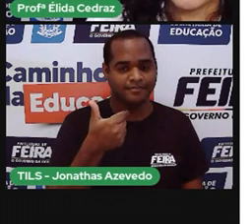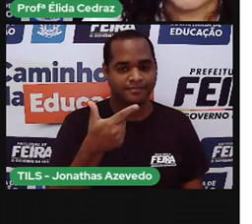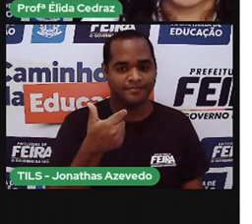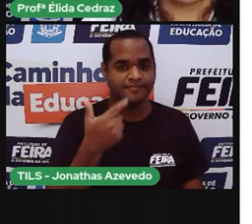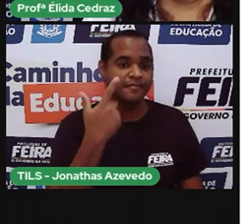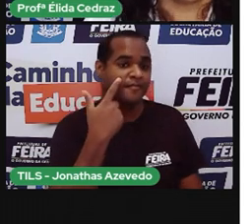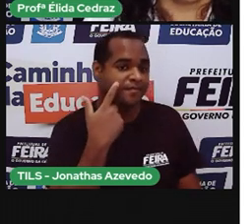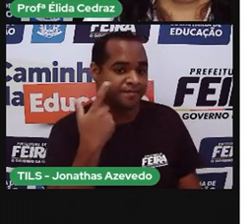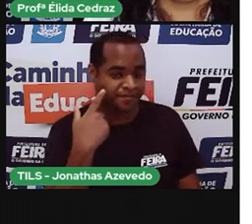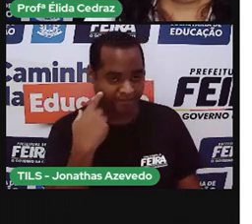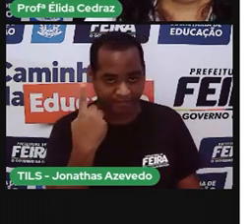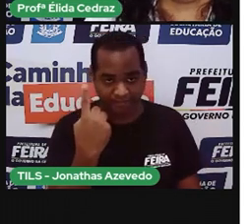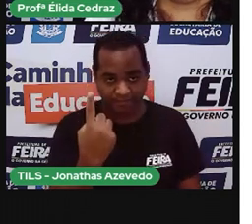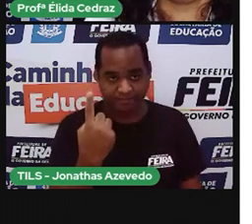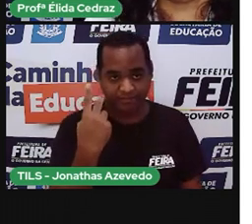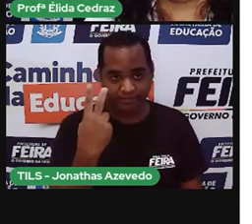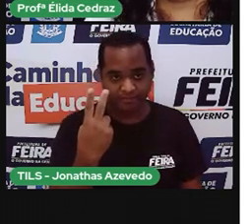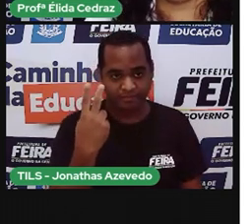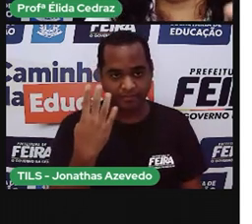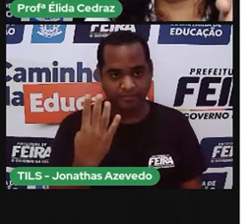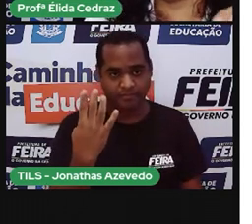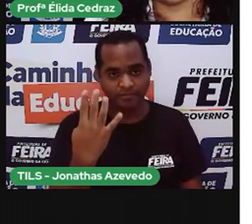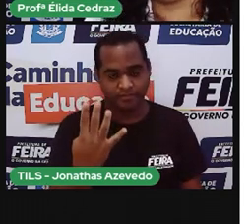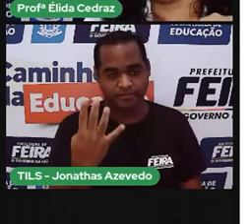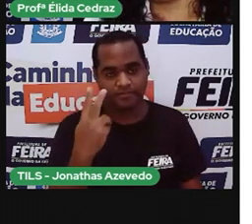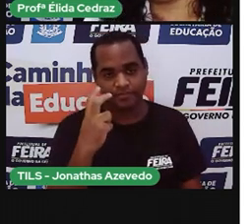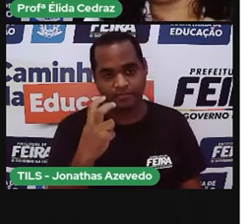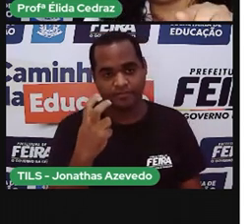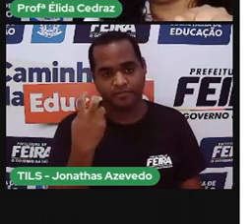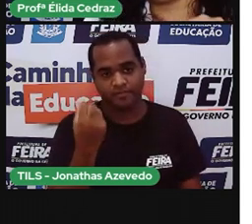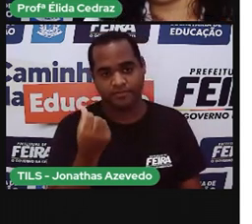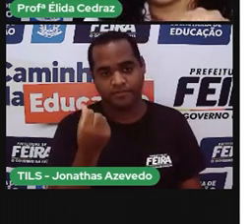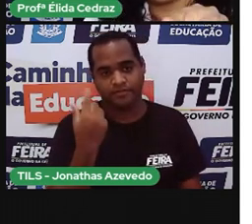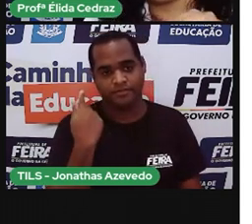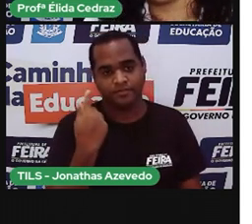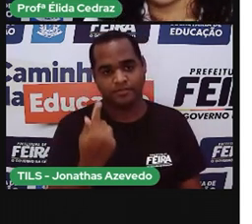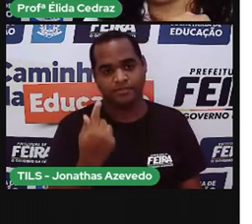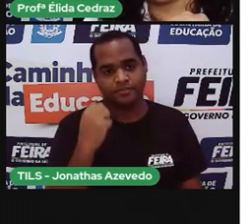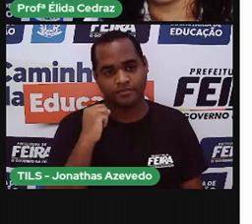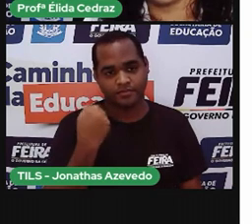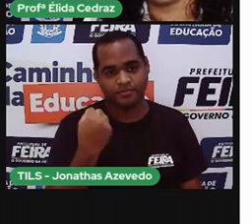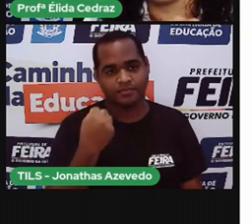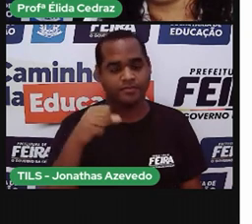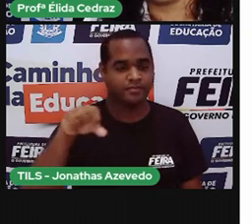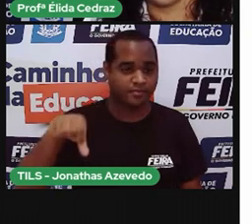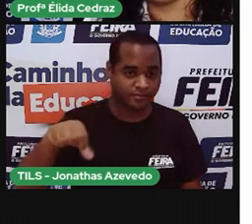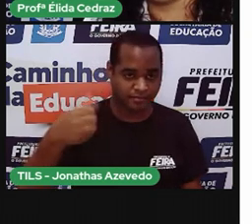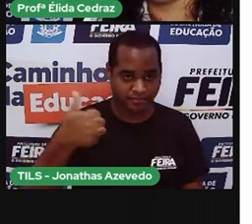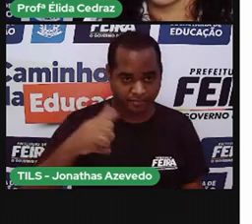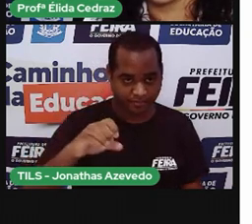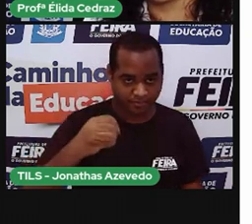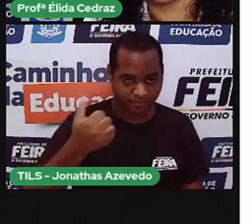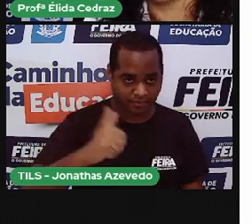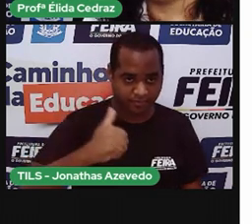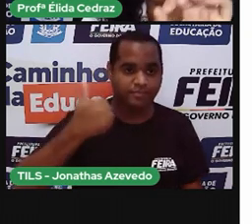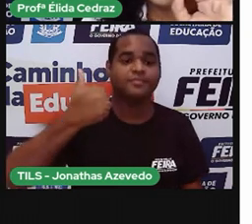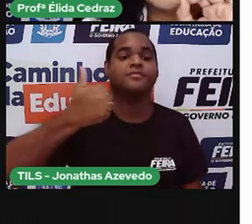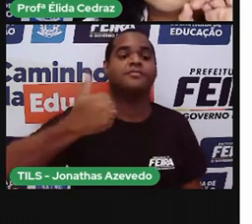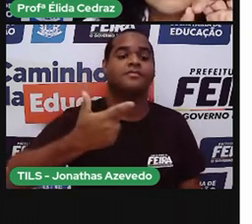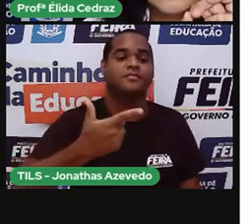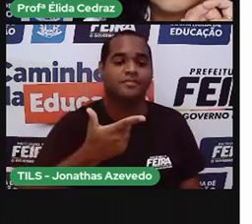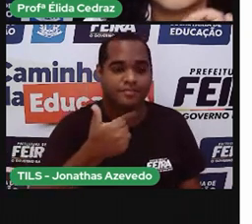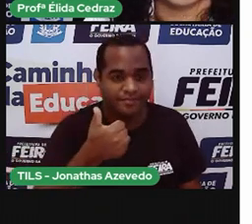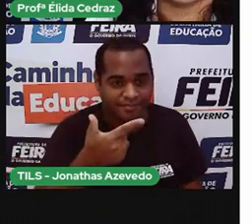Vamos contar? 1, 2, 3, 4, 5, 6, 7, 8, 9, 10,